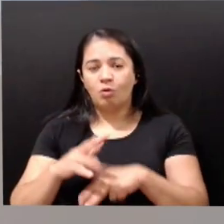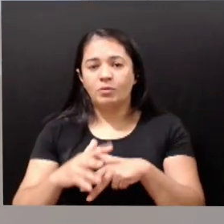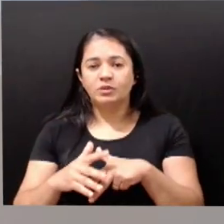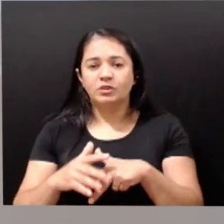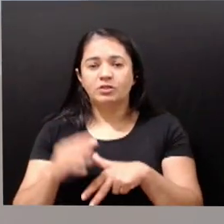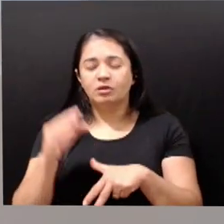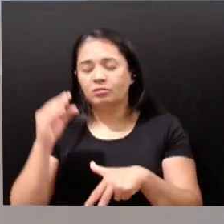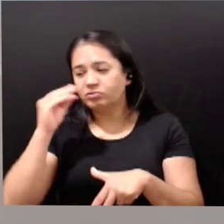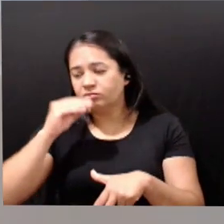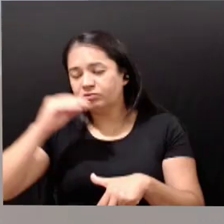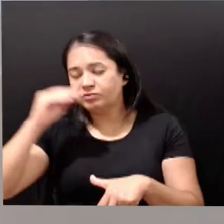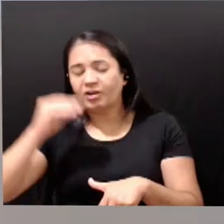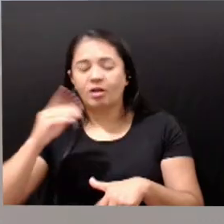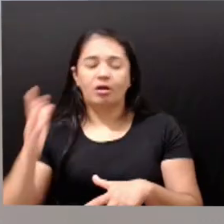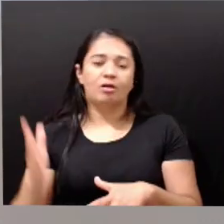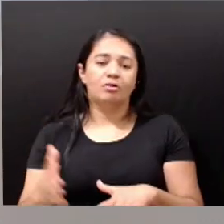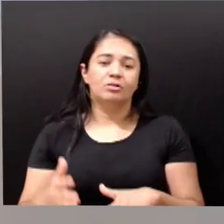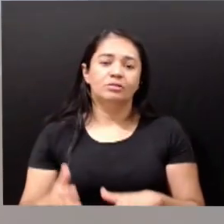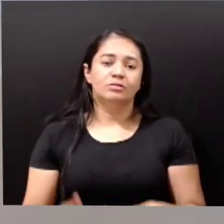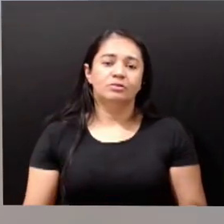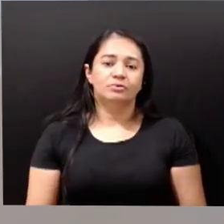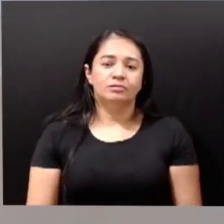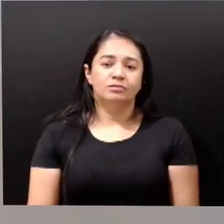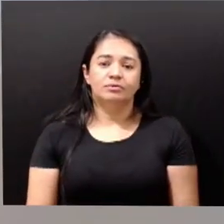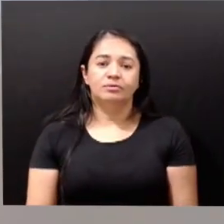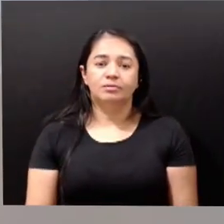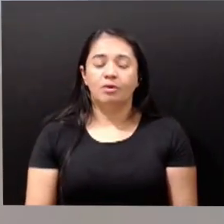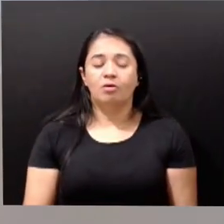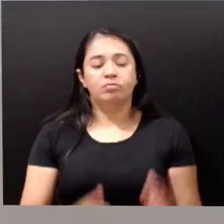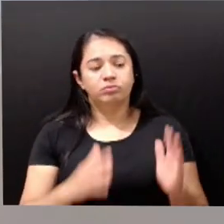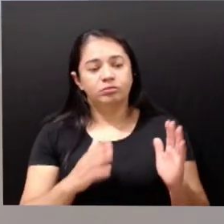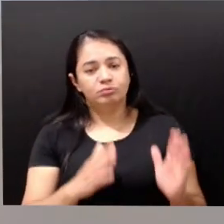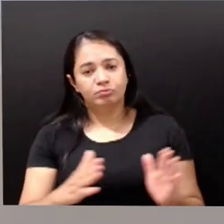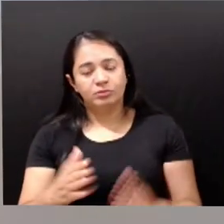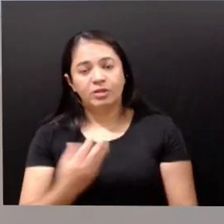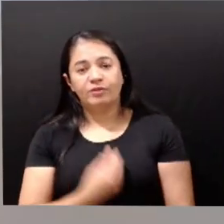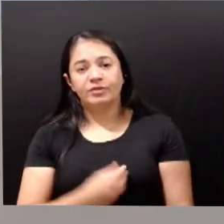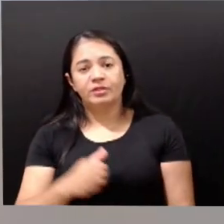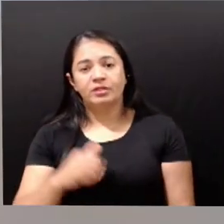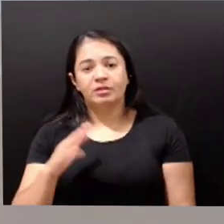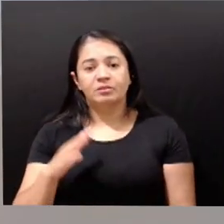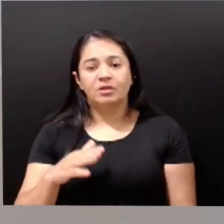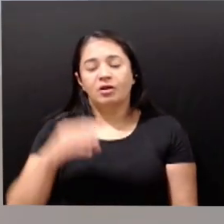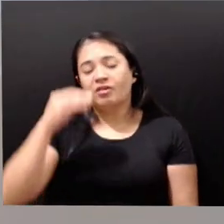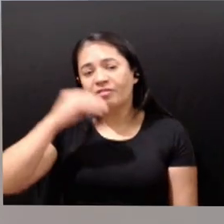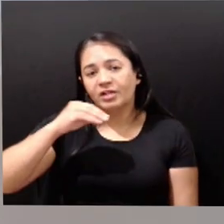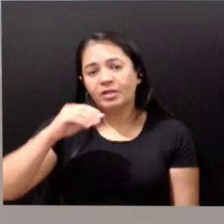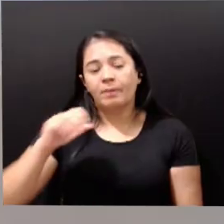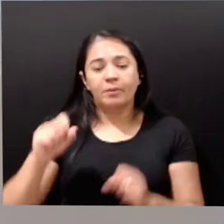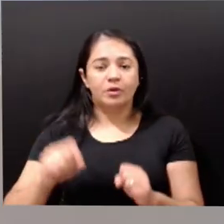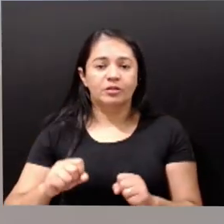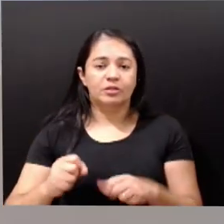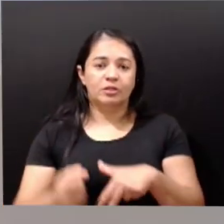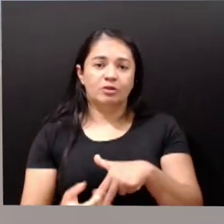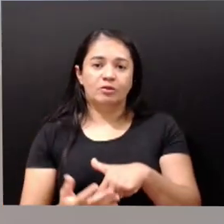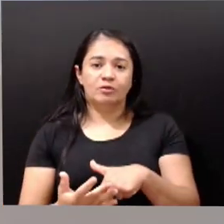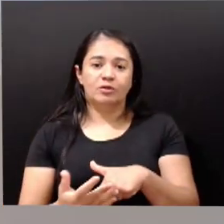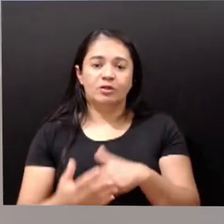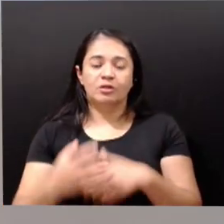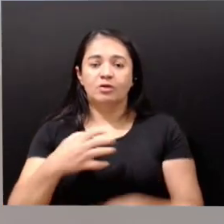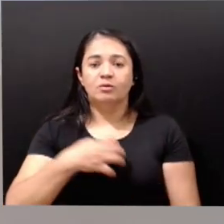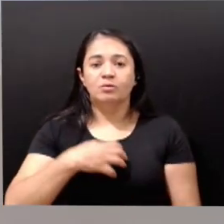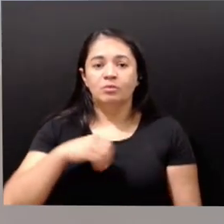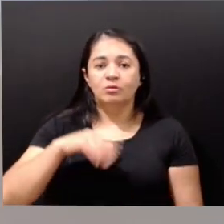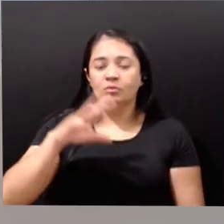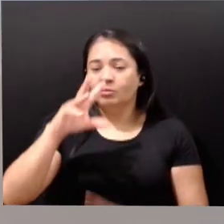paciente já frágil, que tem um processo imunológico mesmo, né? O processo imune um pouco mais senescente pode fazer com que a infecção tenha